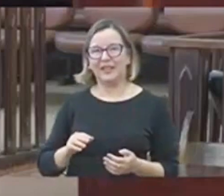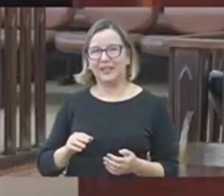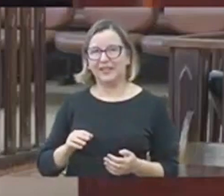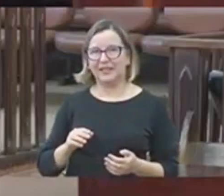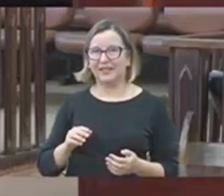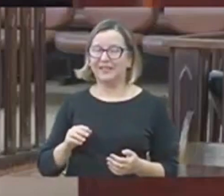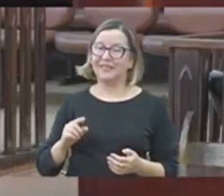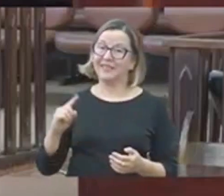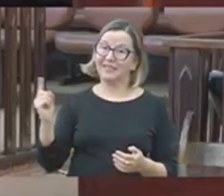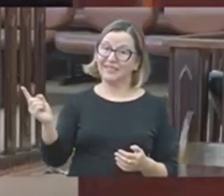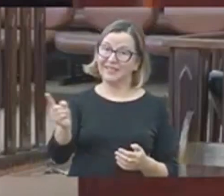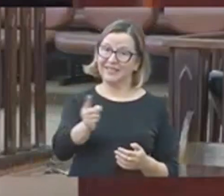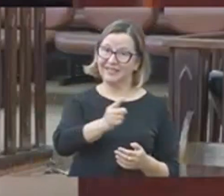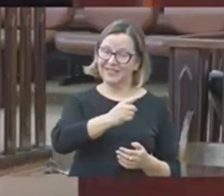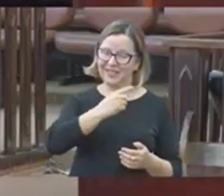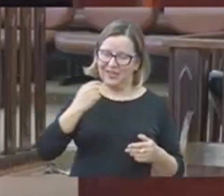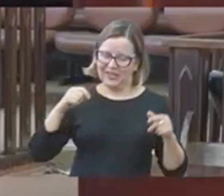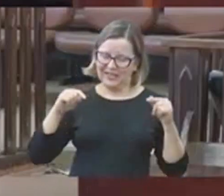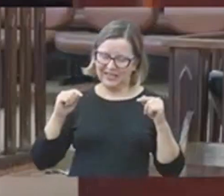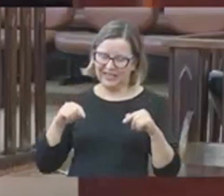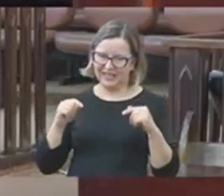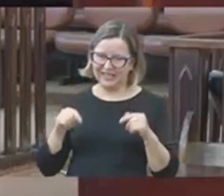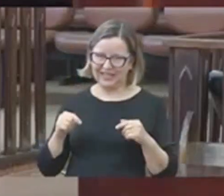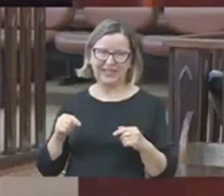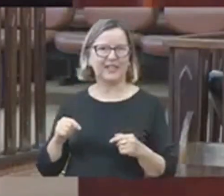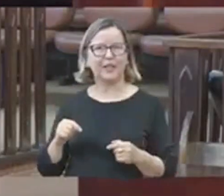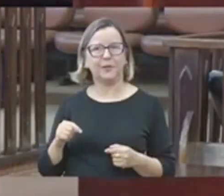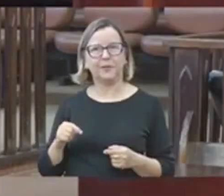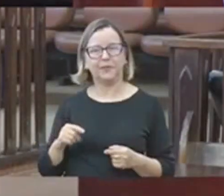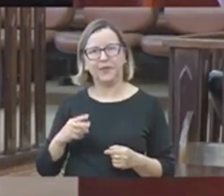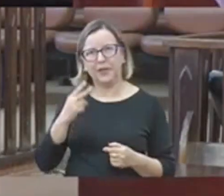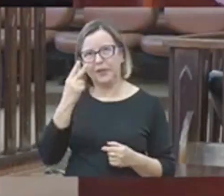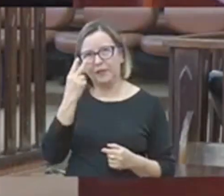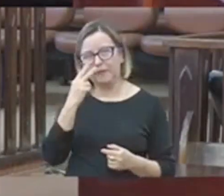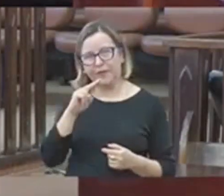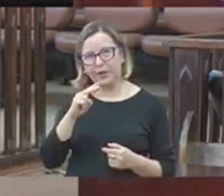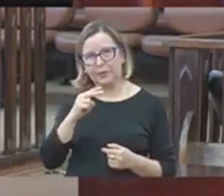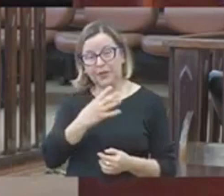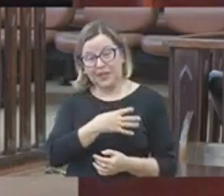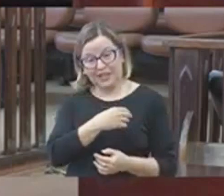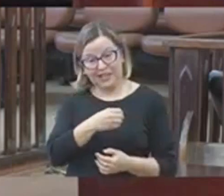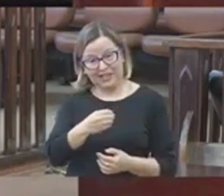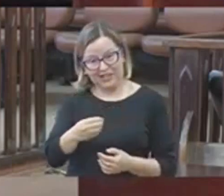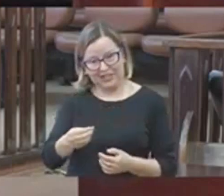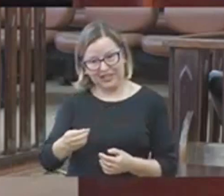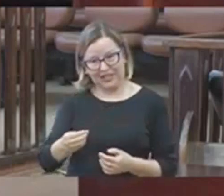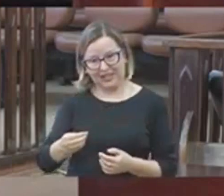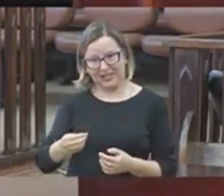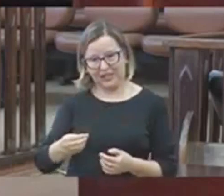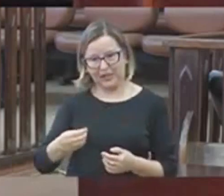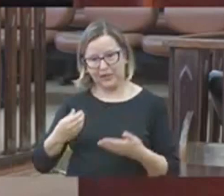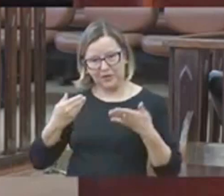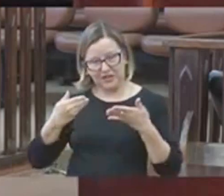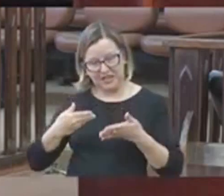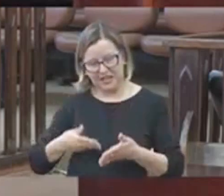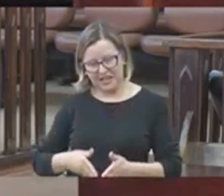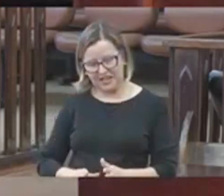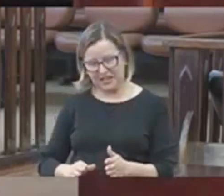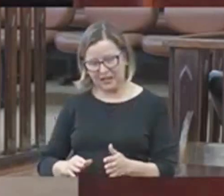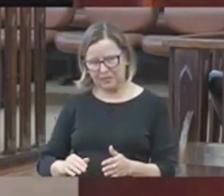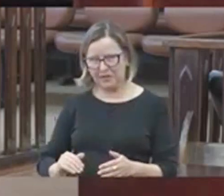concepção, nós vemos o nascimento, a geração no ventre, o nascimento e